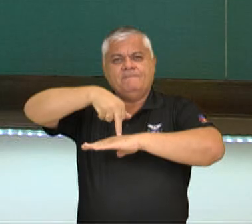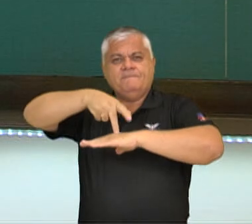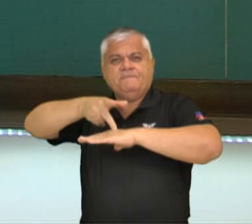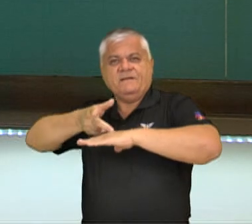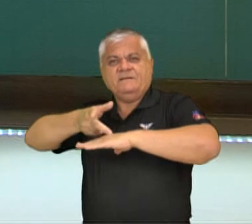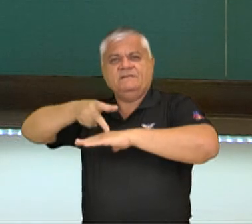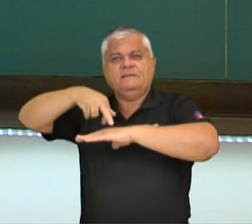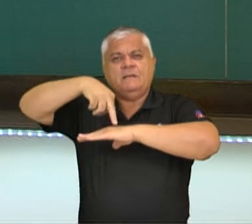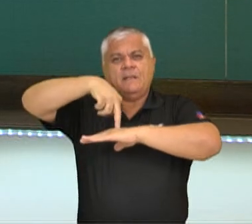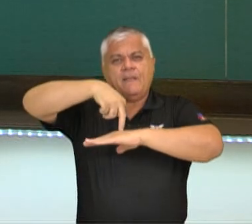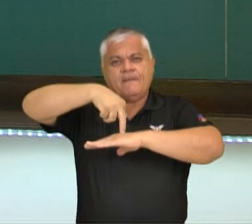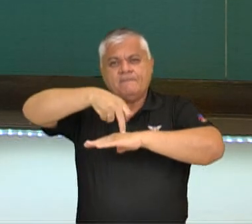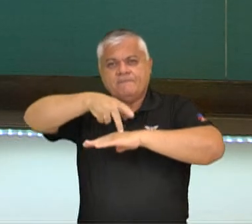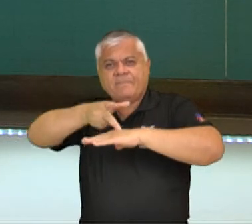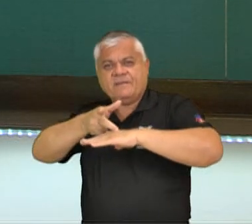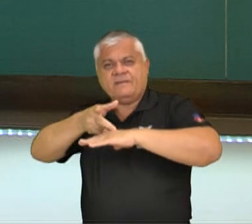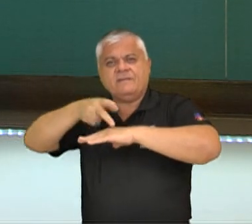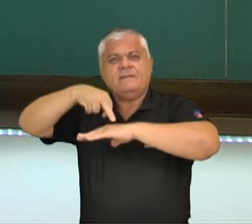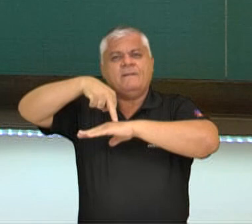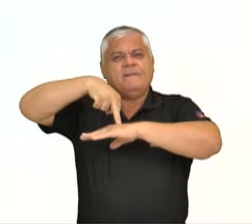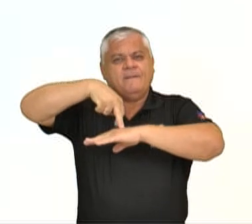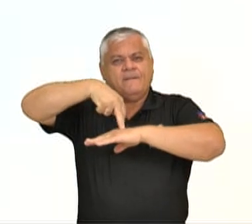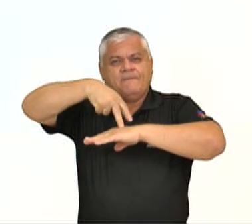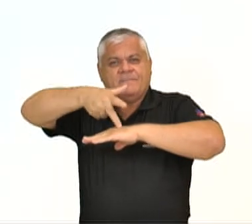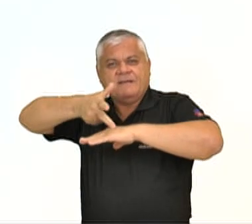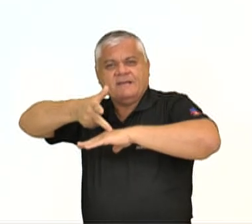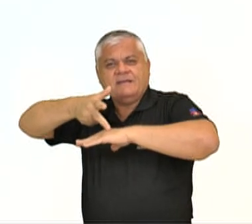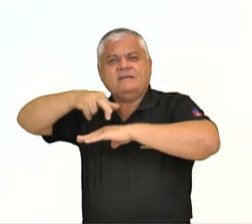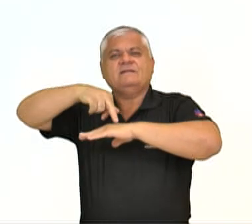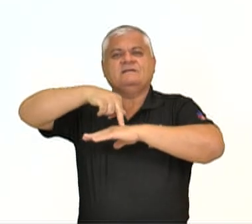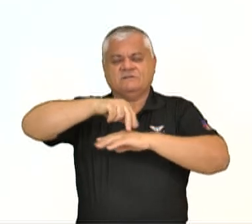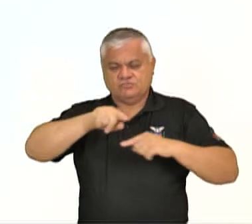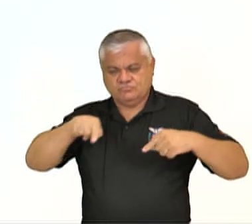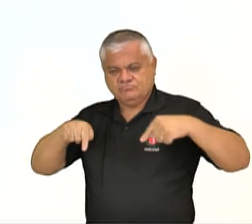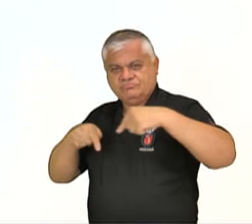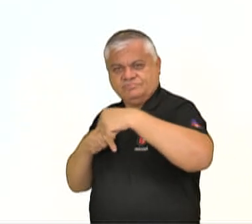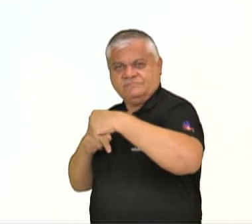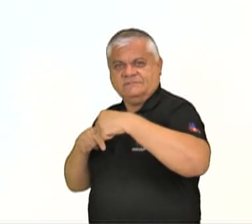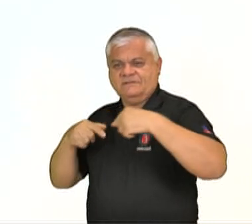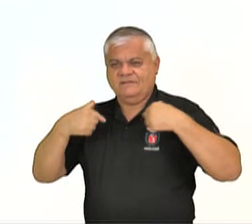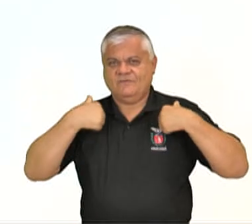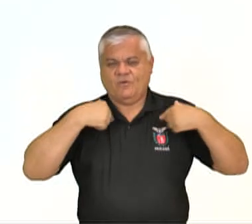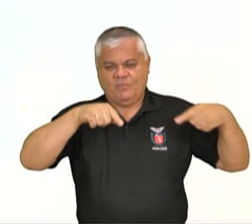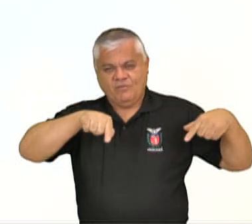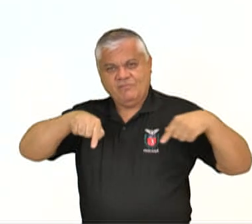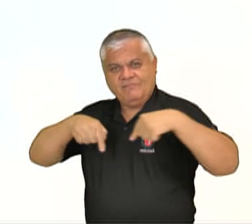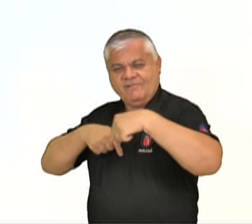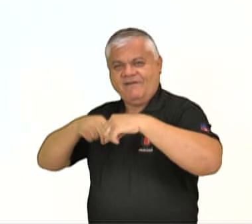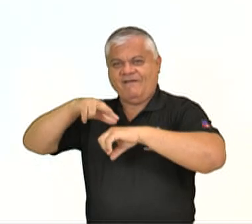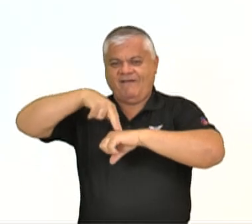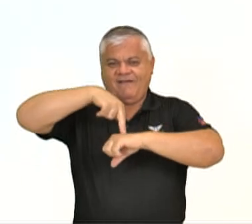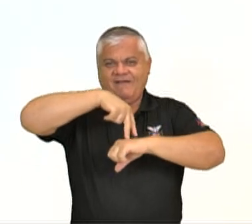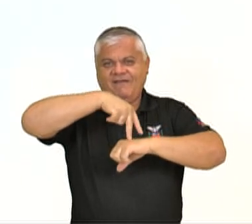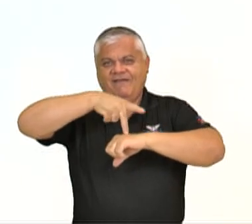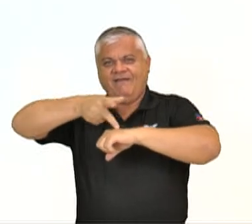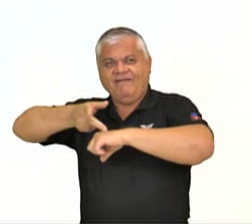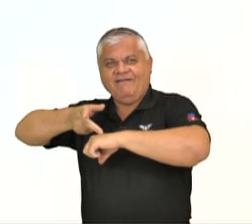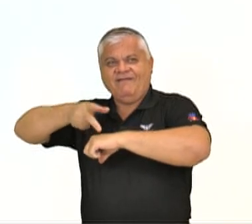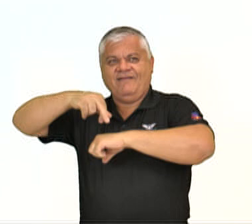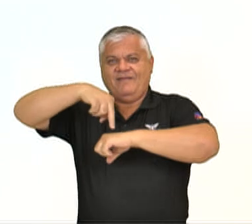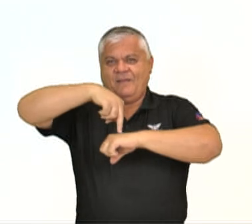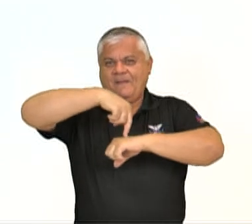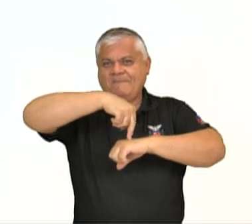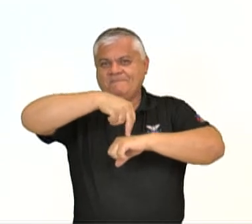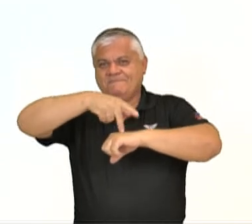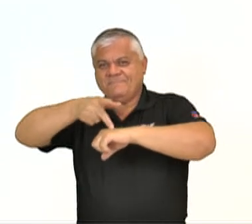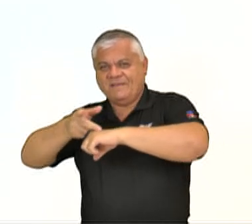perna que está recuada, fazer um movimento de rotação, varrendo na horizontal e